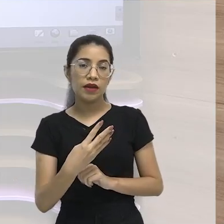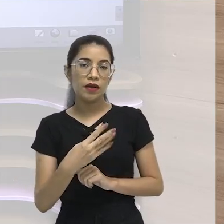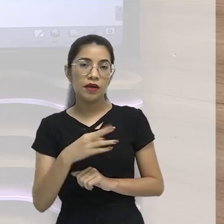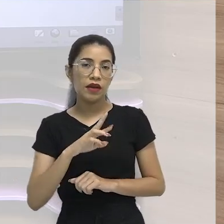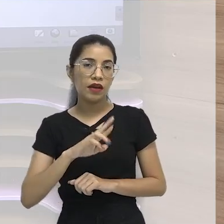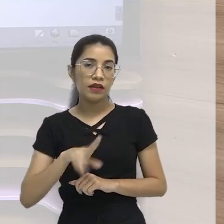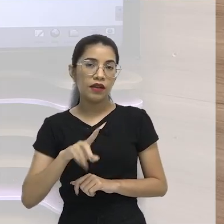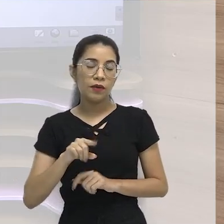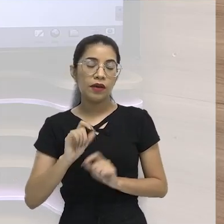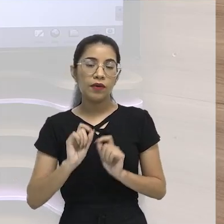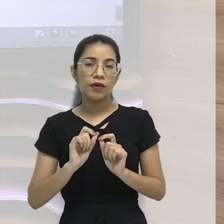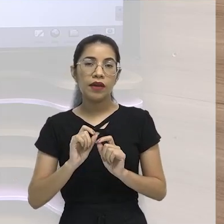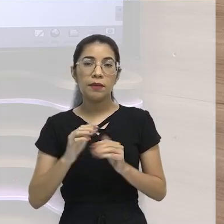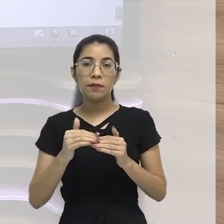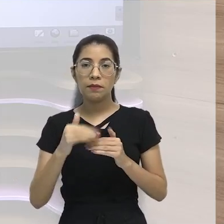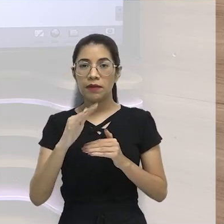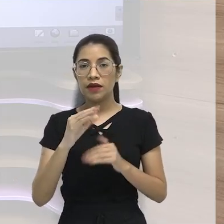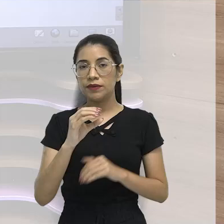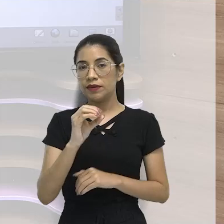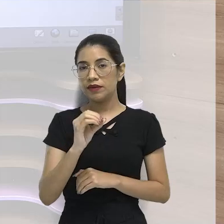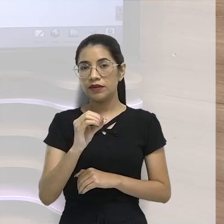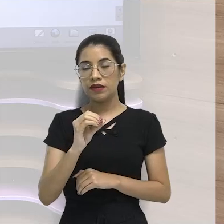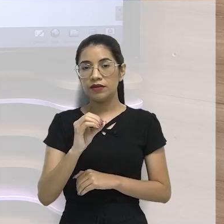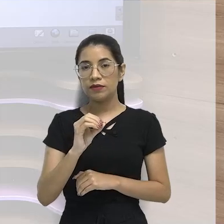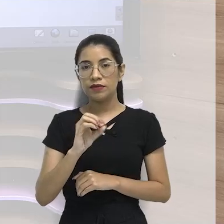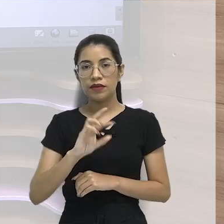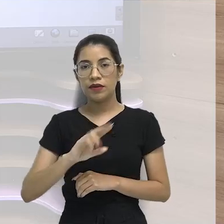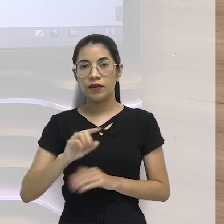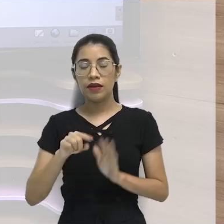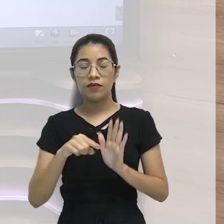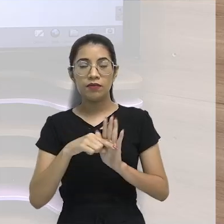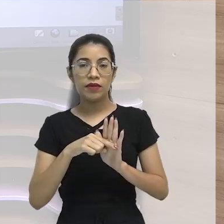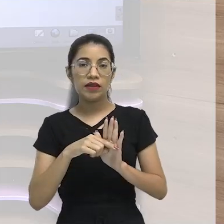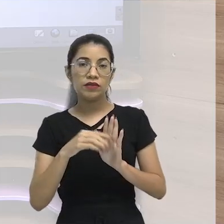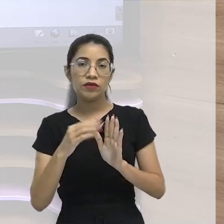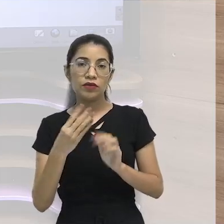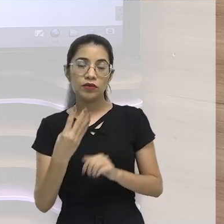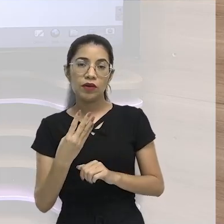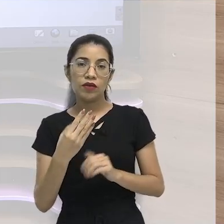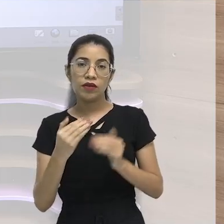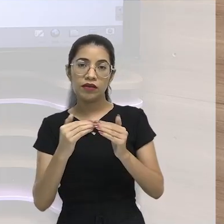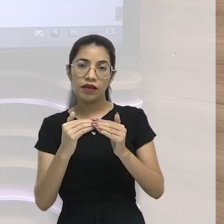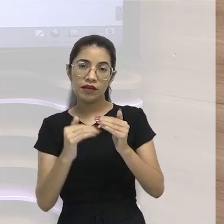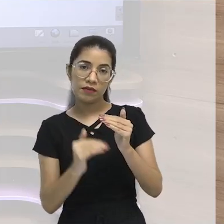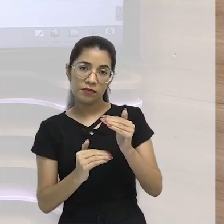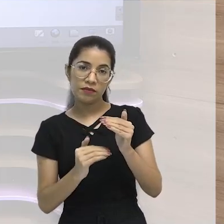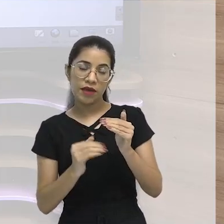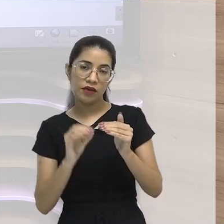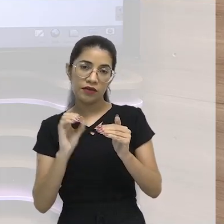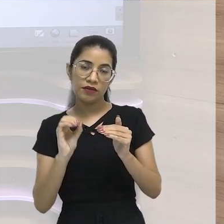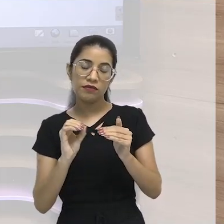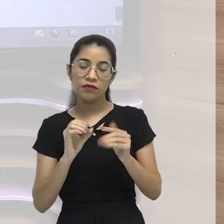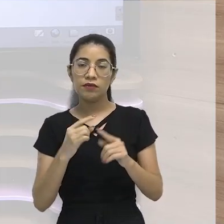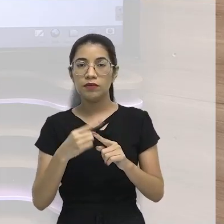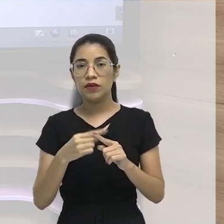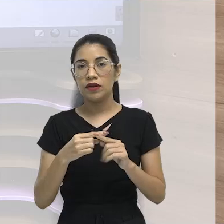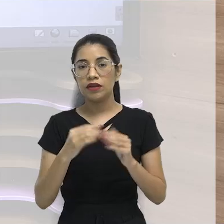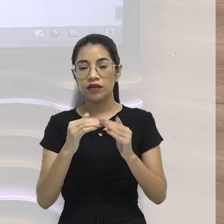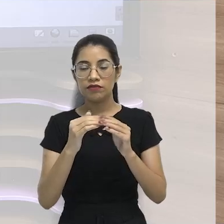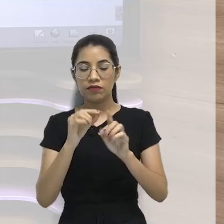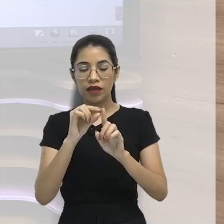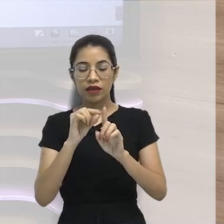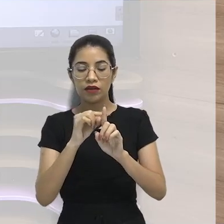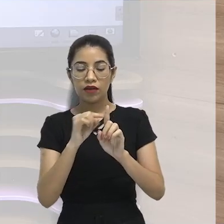um valor maior do que 0, por exemplo. O menos 4 ele é um valor menor. Por quê? Porque ele está na